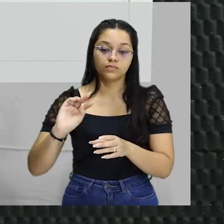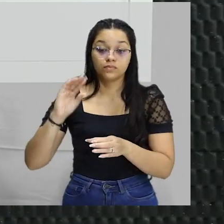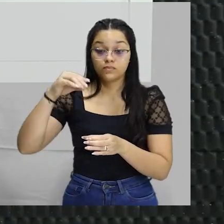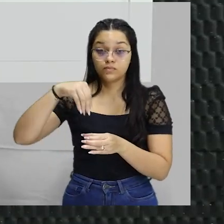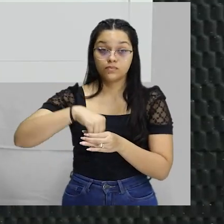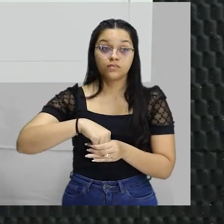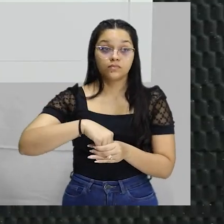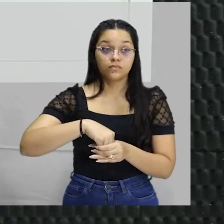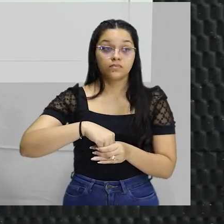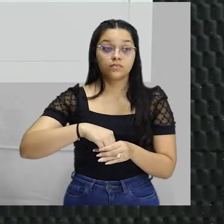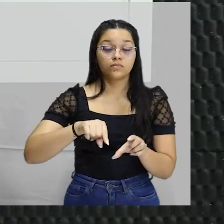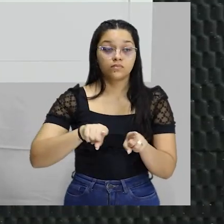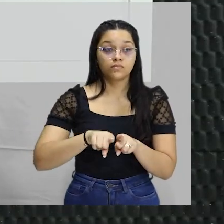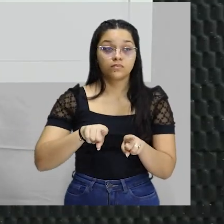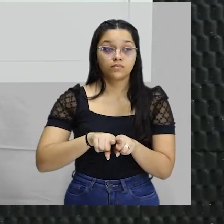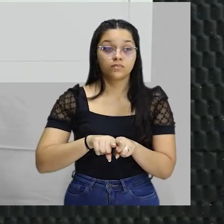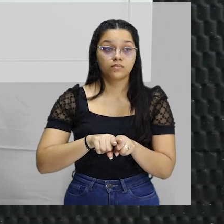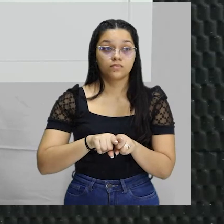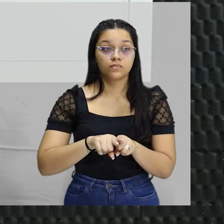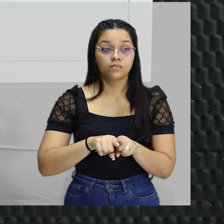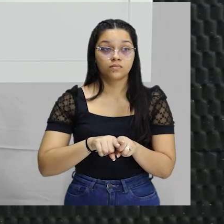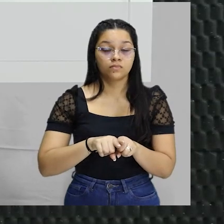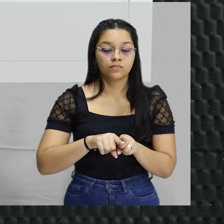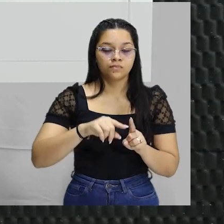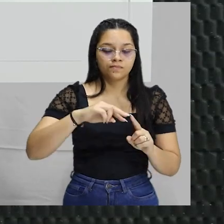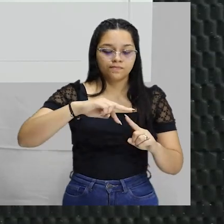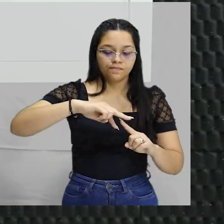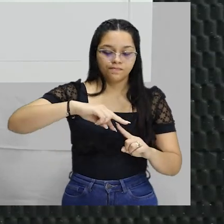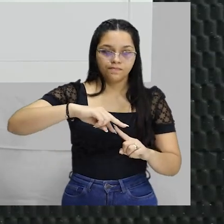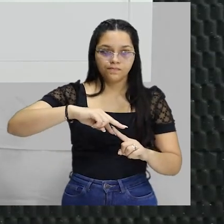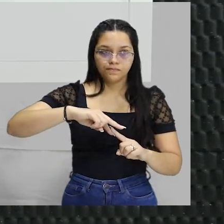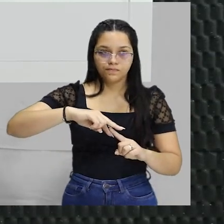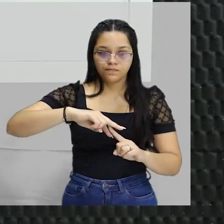sentido e uma força agindo no outro sentido aqui, né?